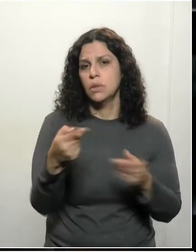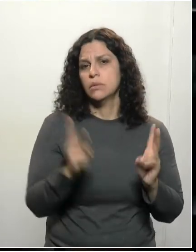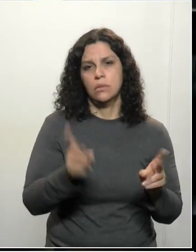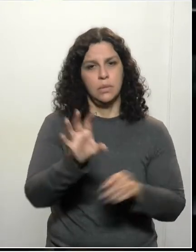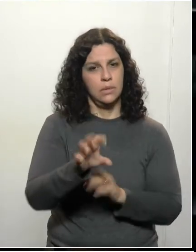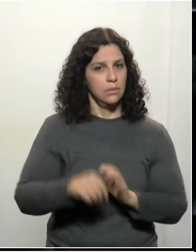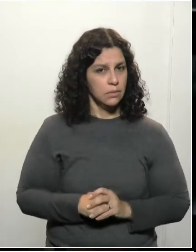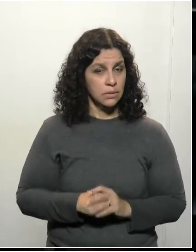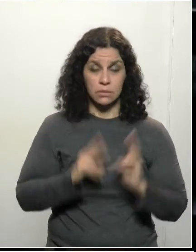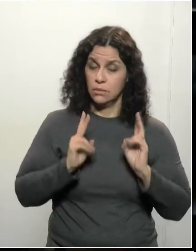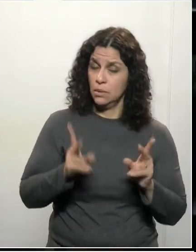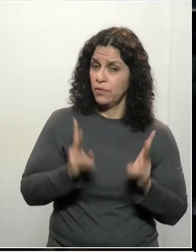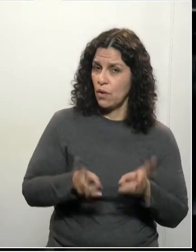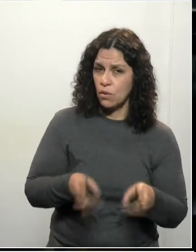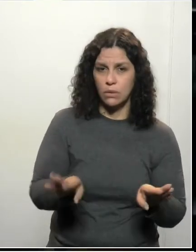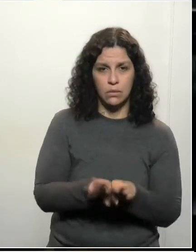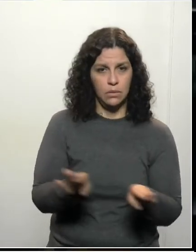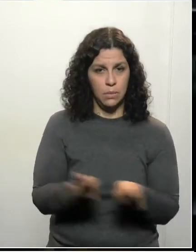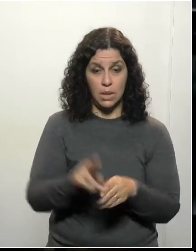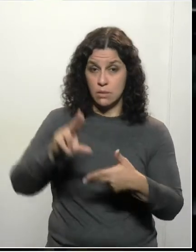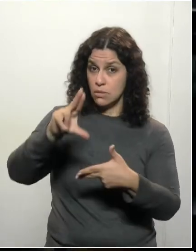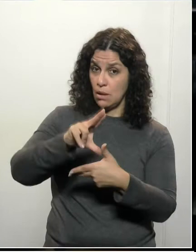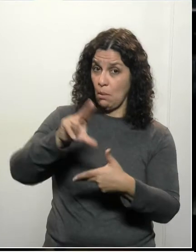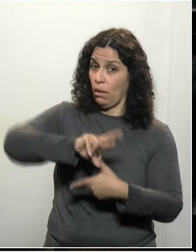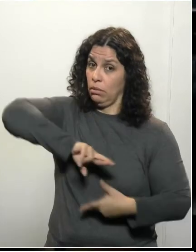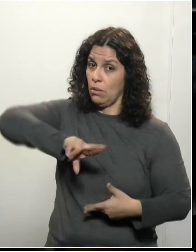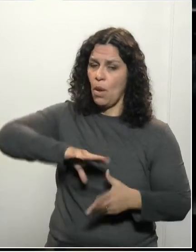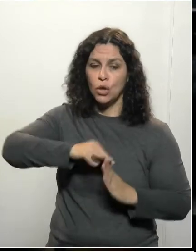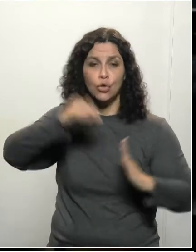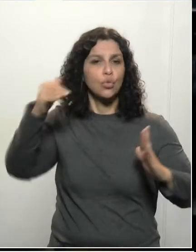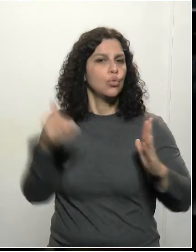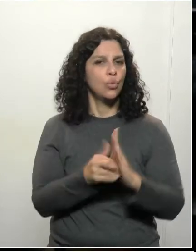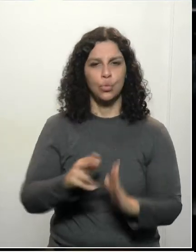assim e sempre será. Então, eu gostaria de dizer aos colegas que